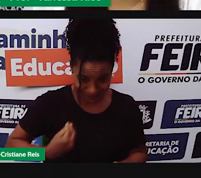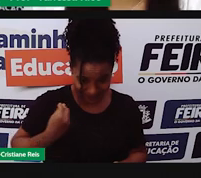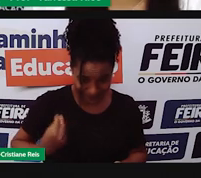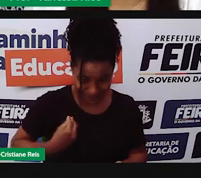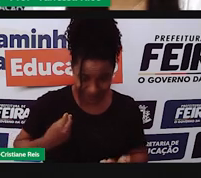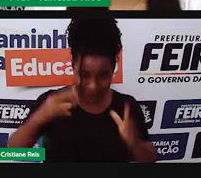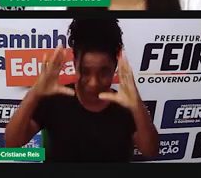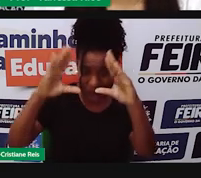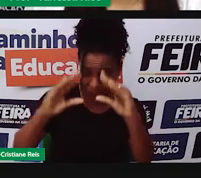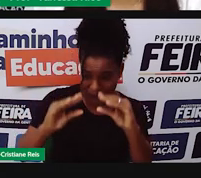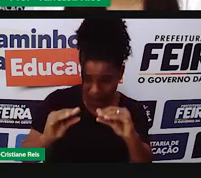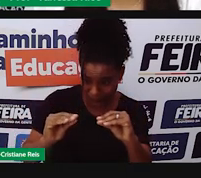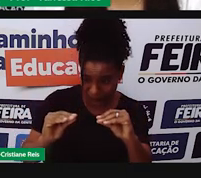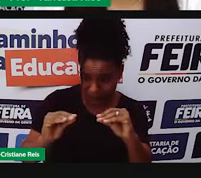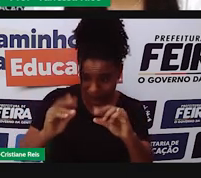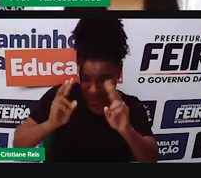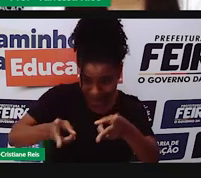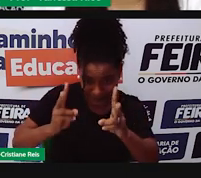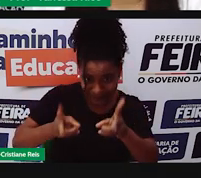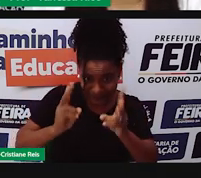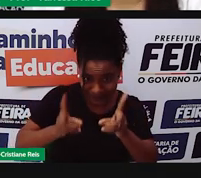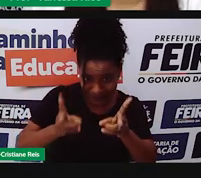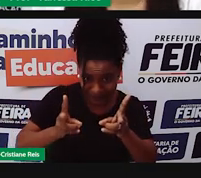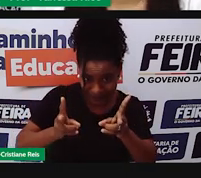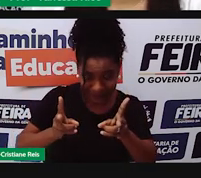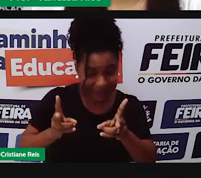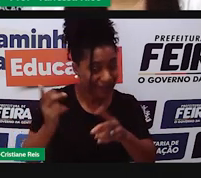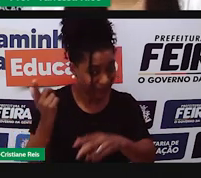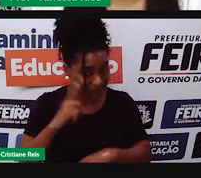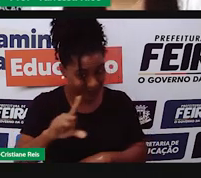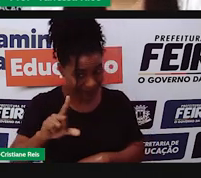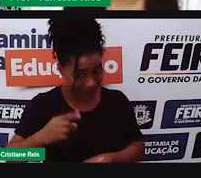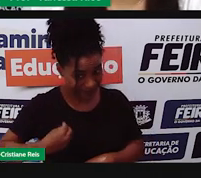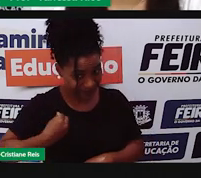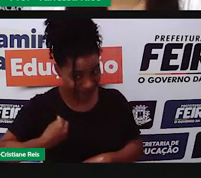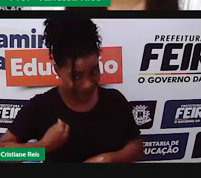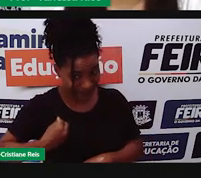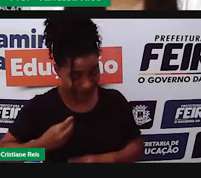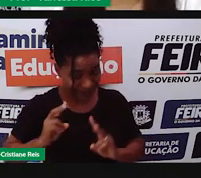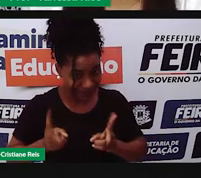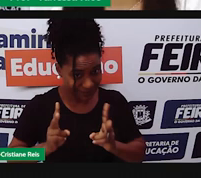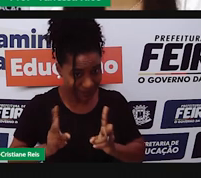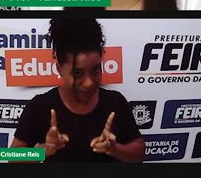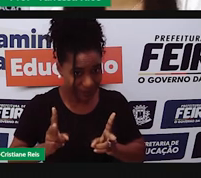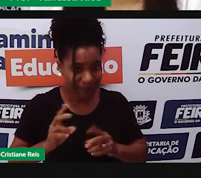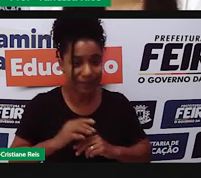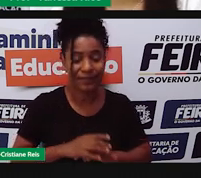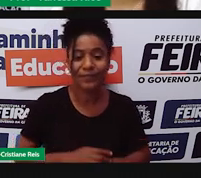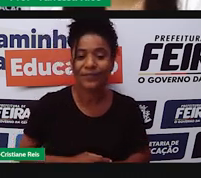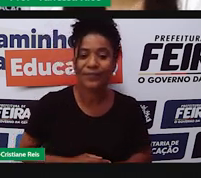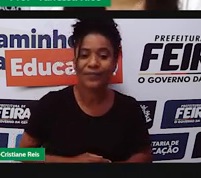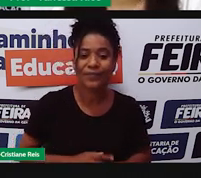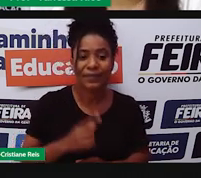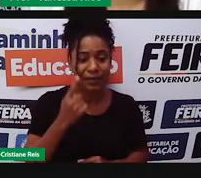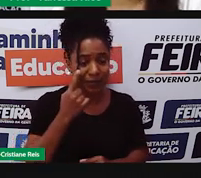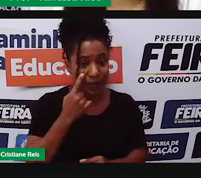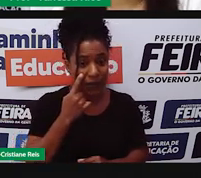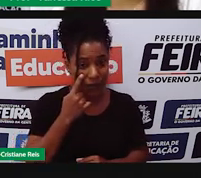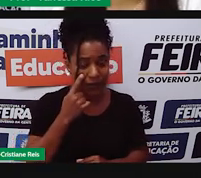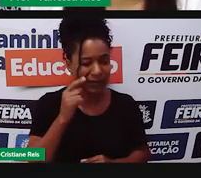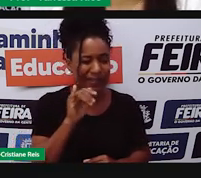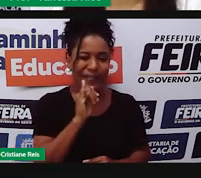de noite? Vamos pensando. Olha só se o sol desaparecesse. Depois de